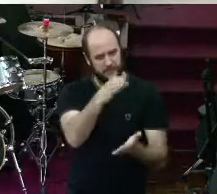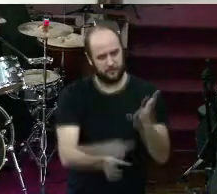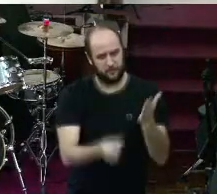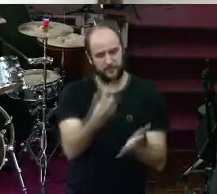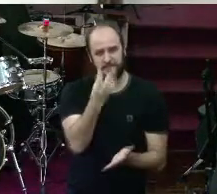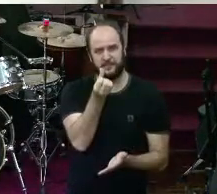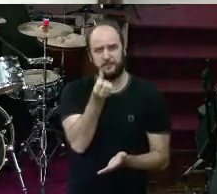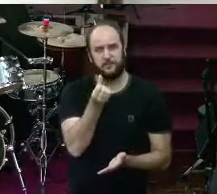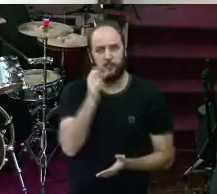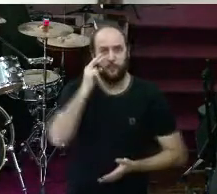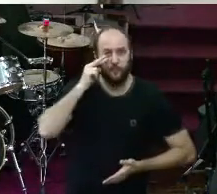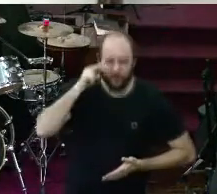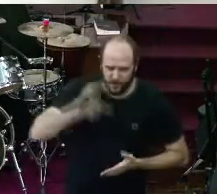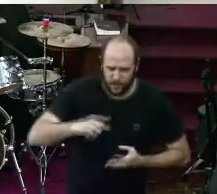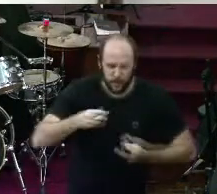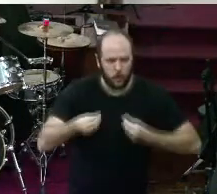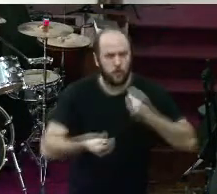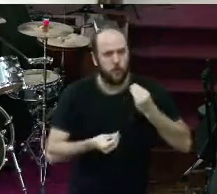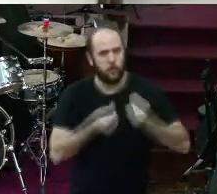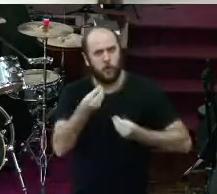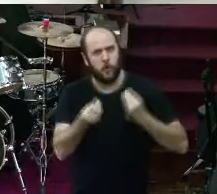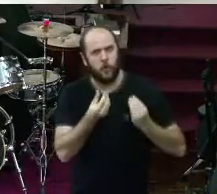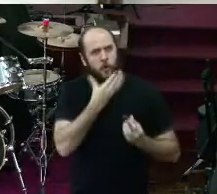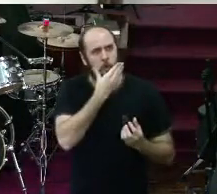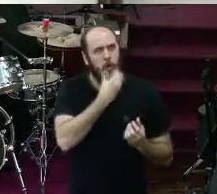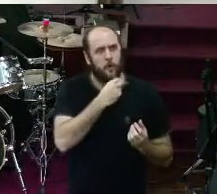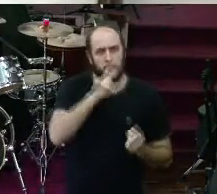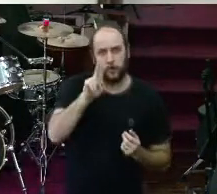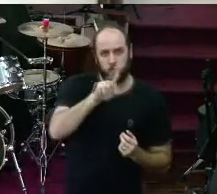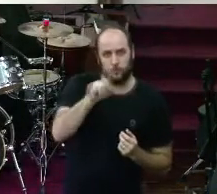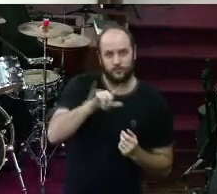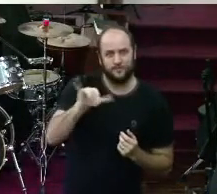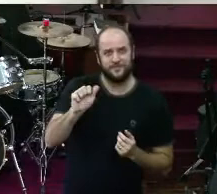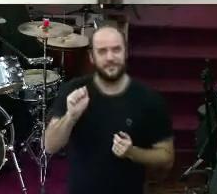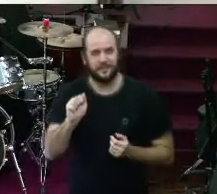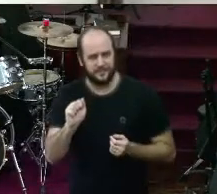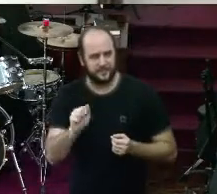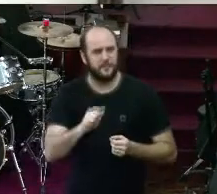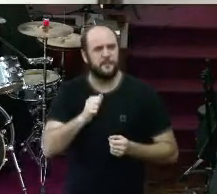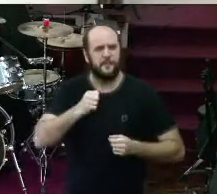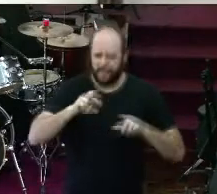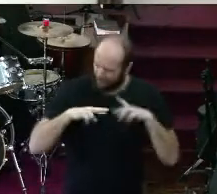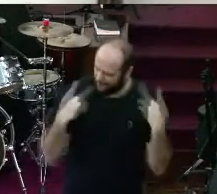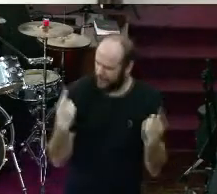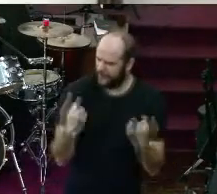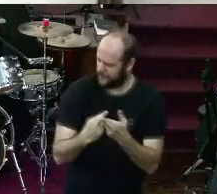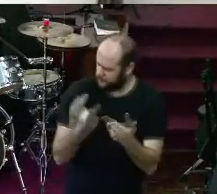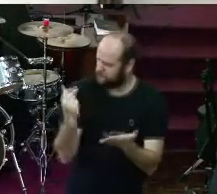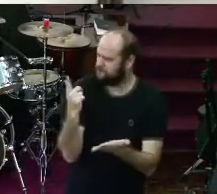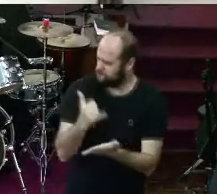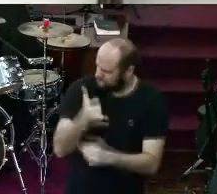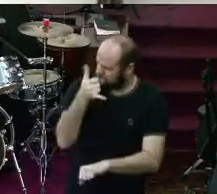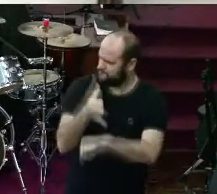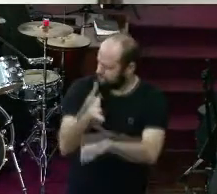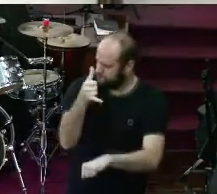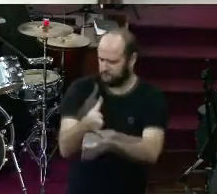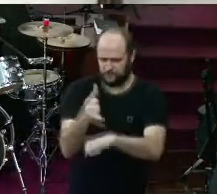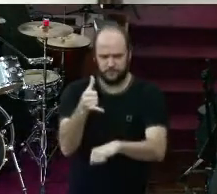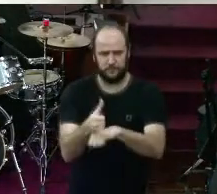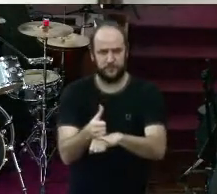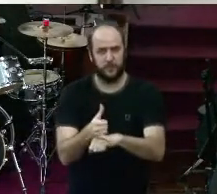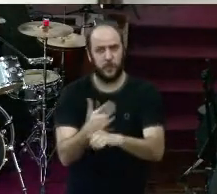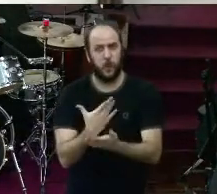a estratégia, como este homem empreendeu várias coisas no seu reinado, trazendo então para Judá